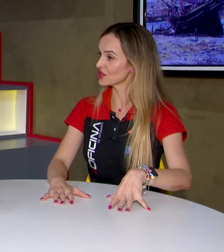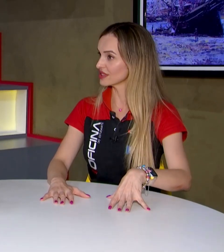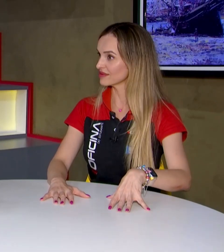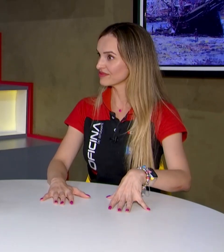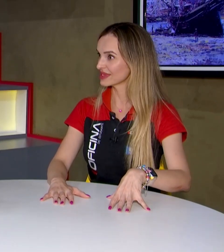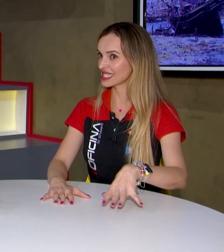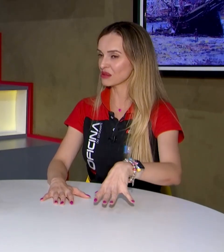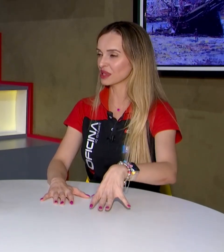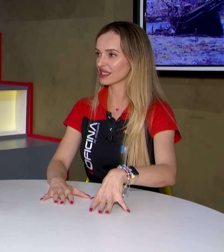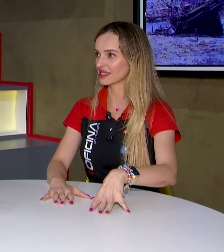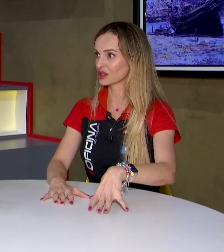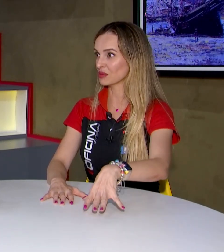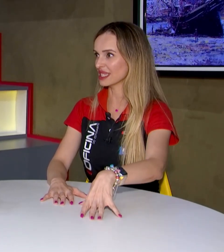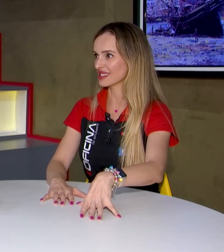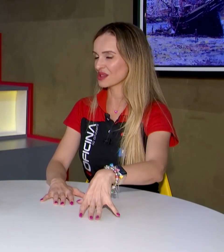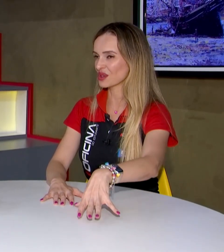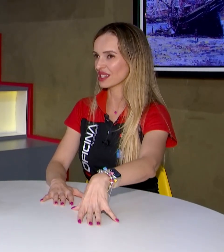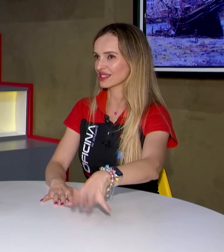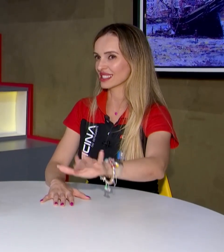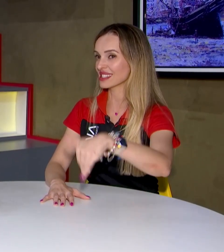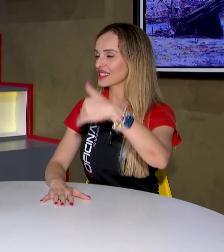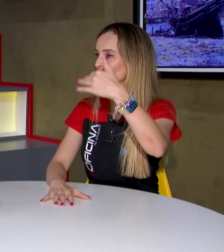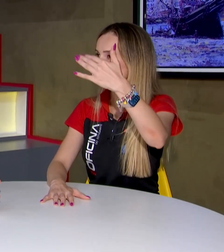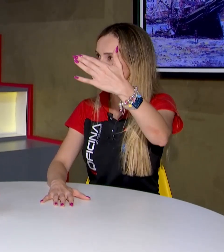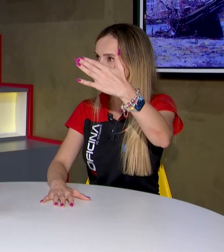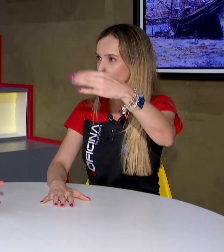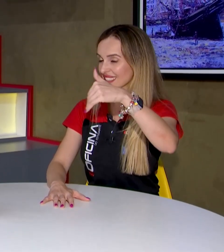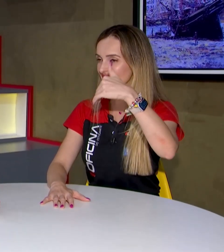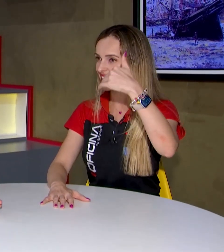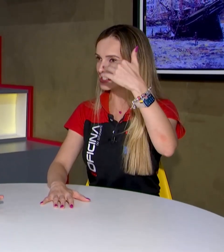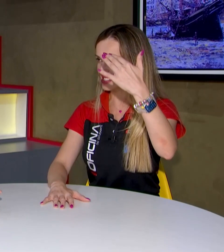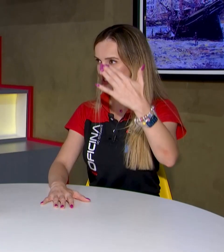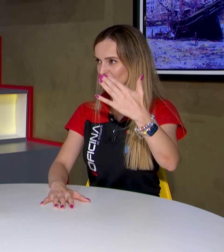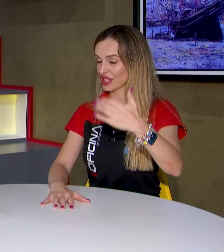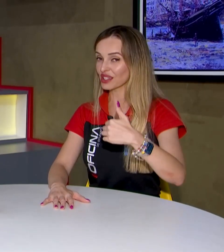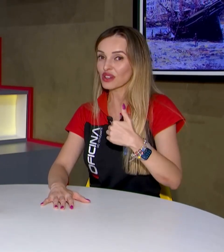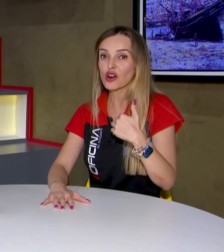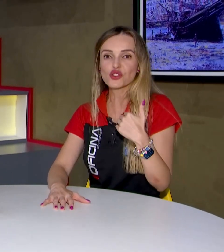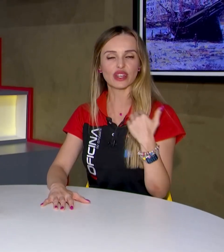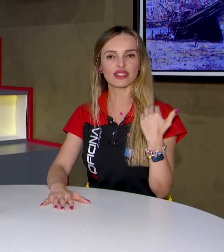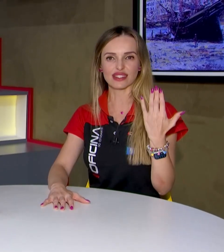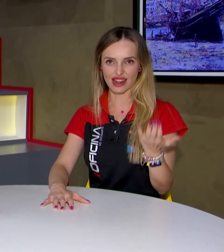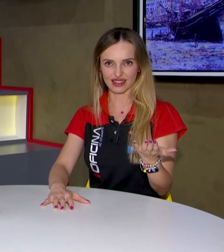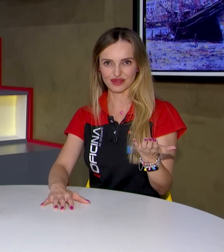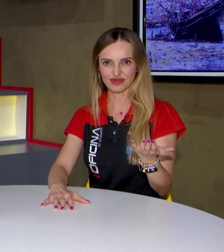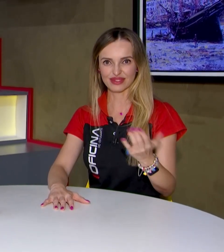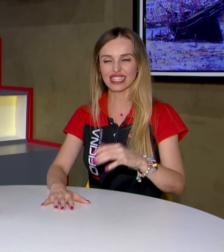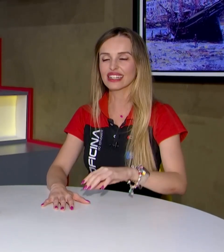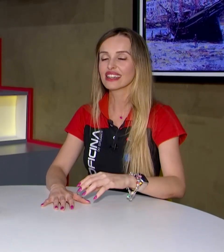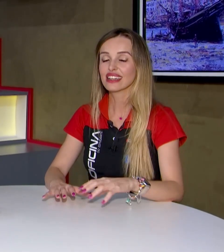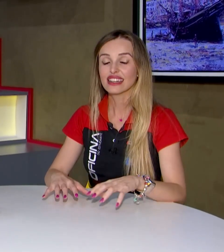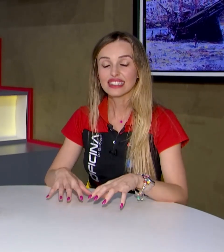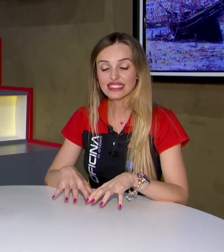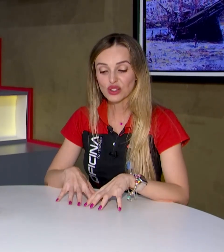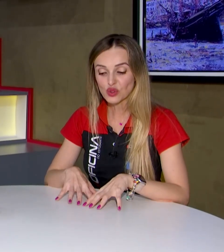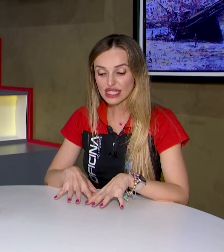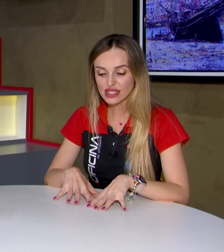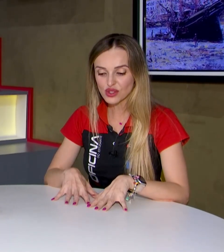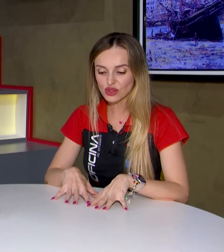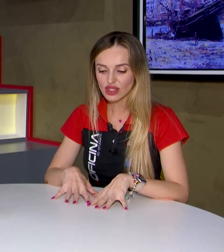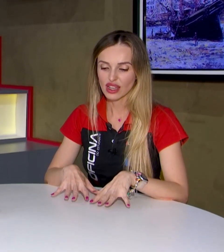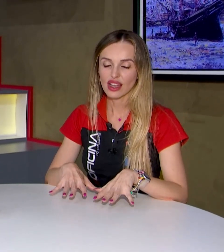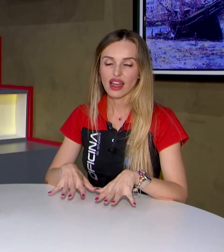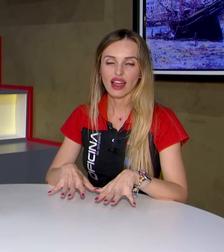expectativa de hoje? Da semana, do mês, do ano, daqui 5 anos, daqui 10 anos, aonde eu quero estar, né?